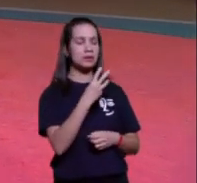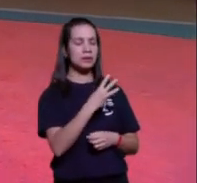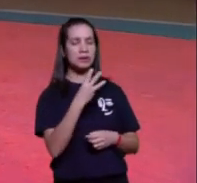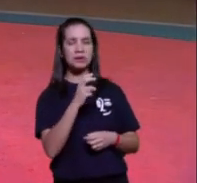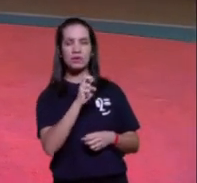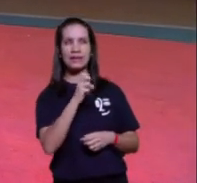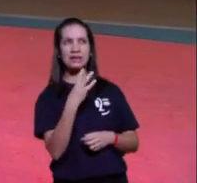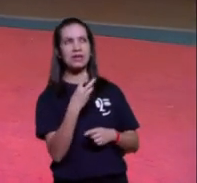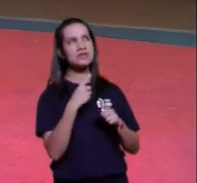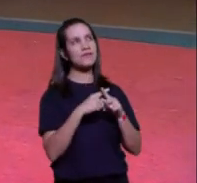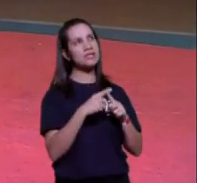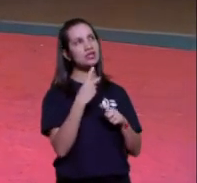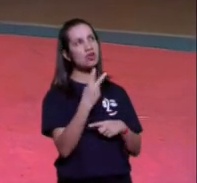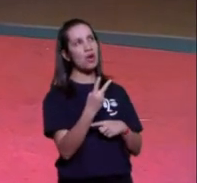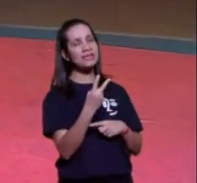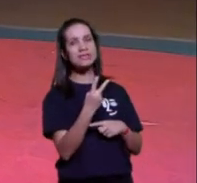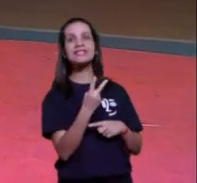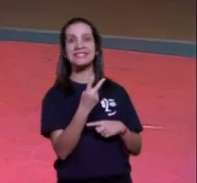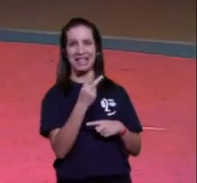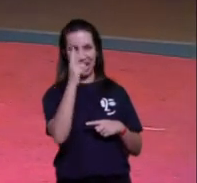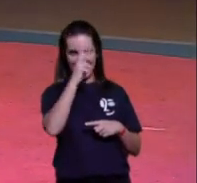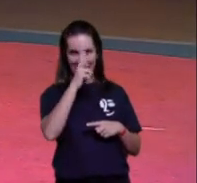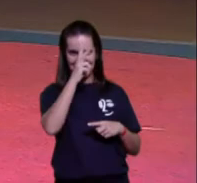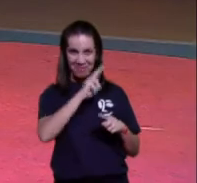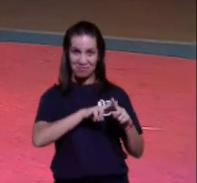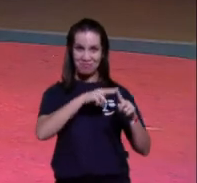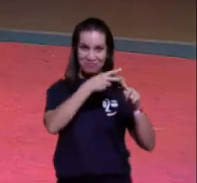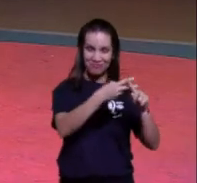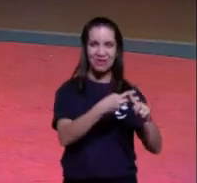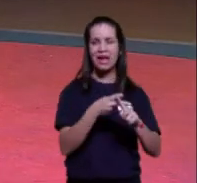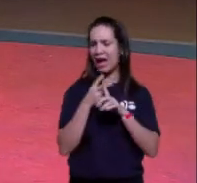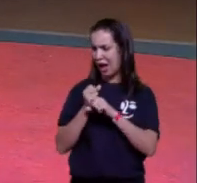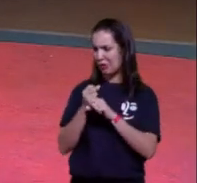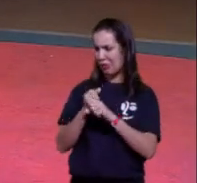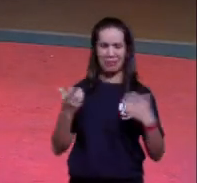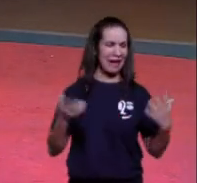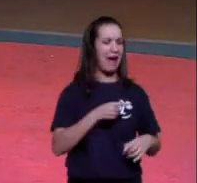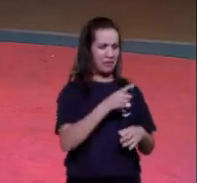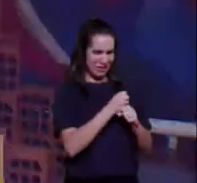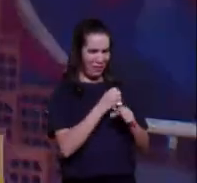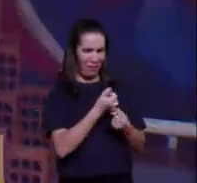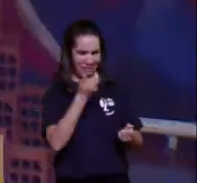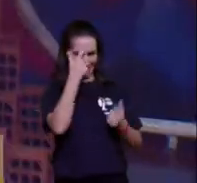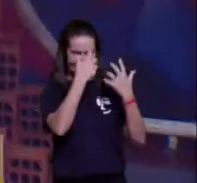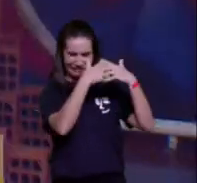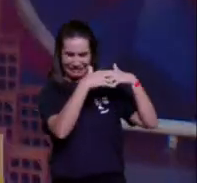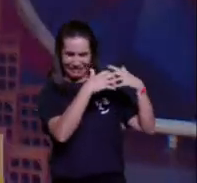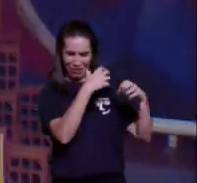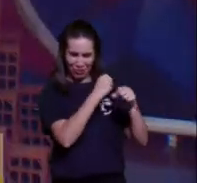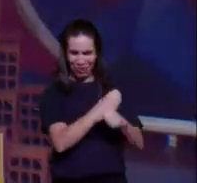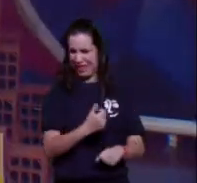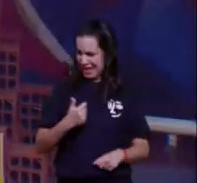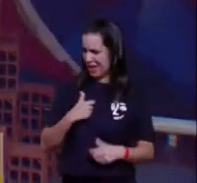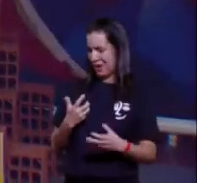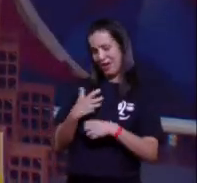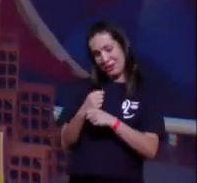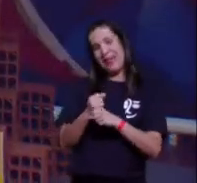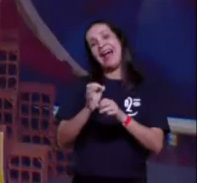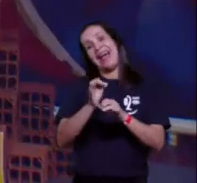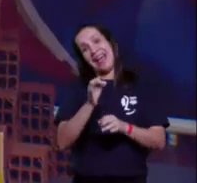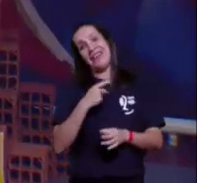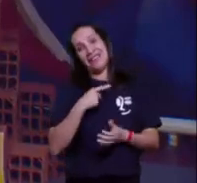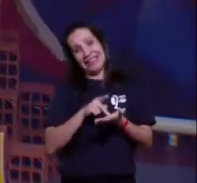2.818.433,53. Vezes 2, quanto dá? Vezes 2, aí vai, sim. Vai. Faz a conta, Maria. Ah, você. É eu que sou um engenheiro, né? Verdade.